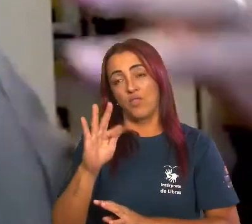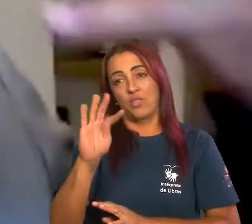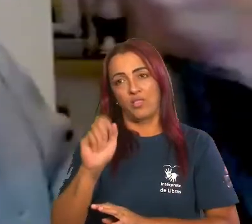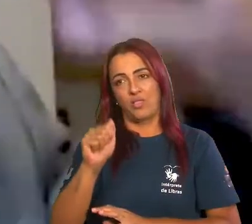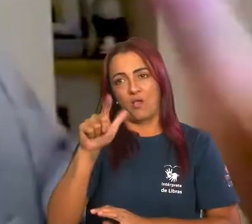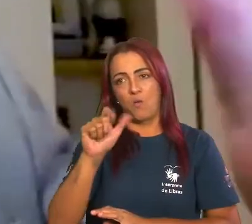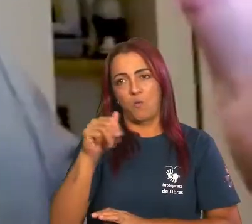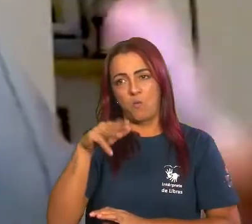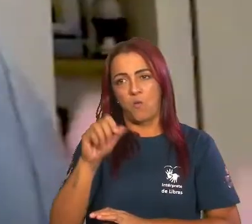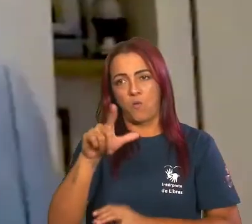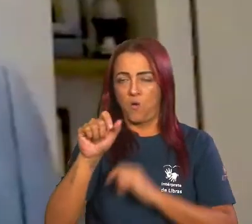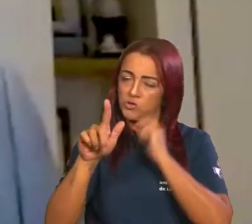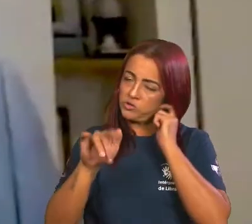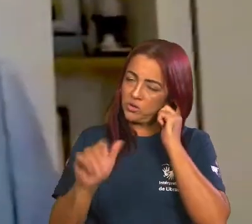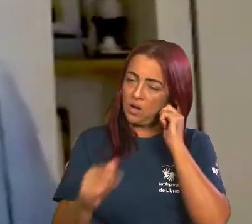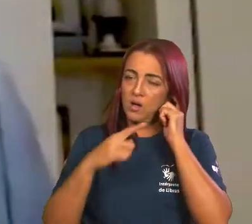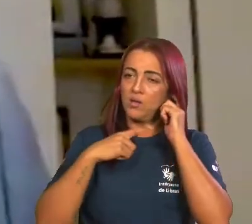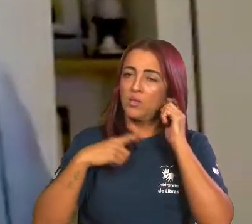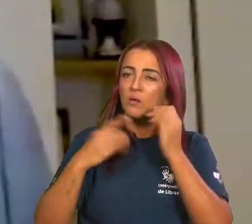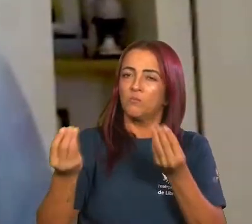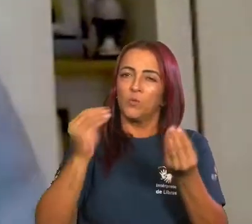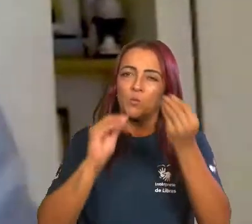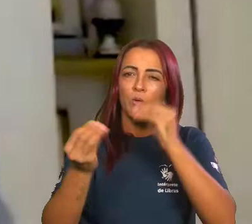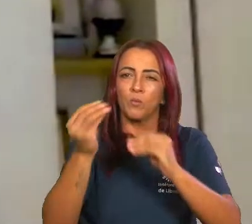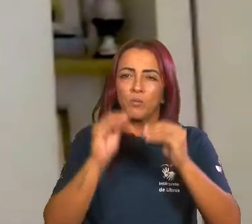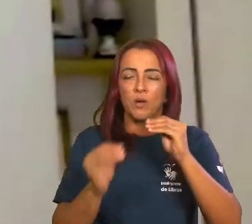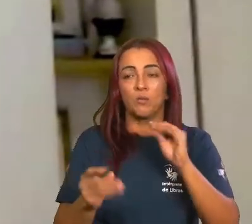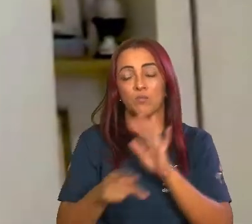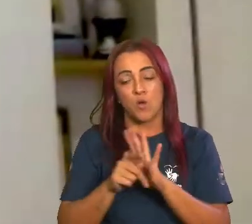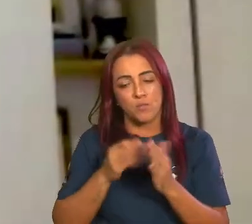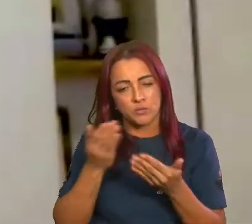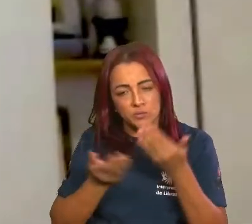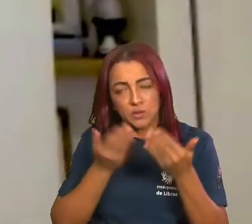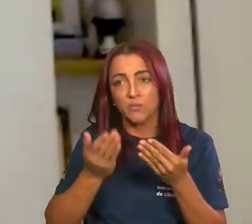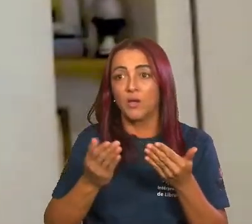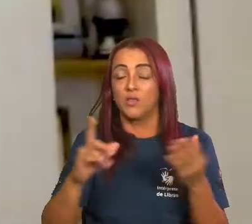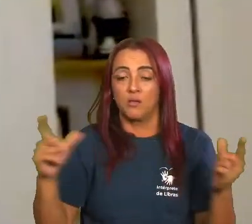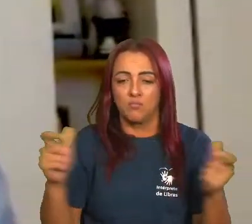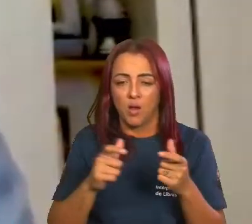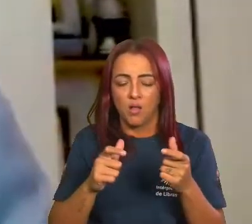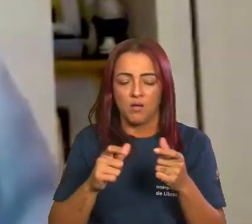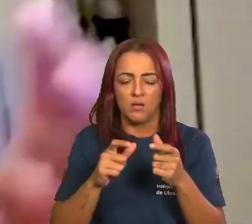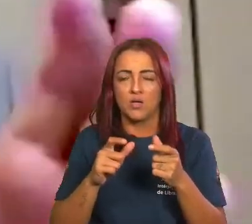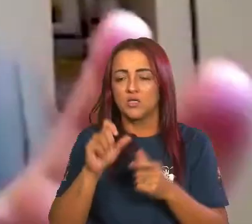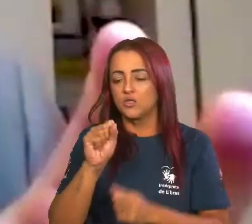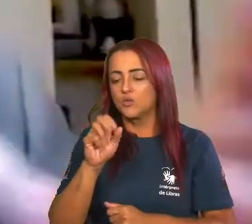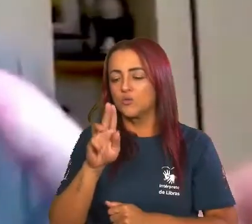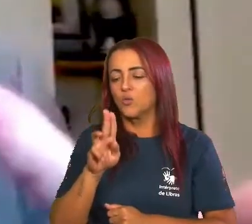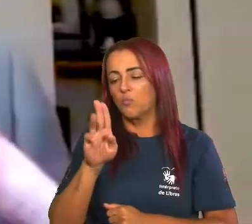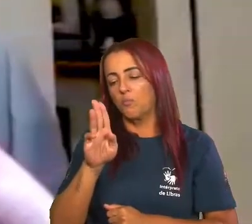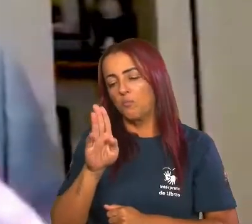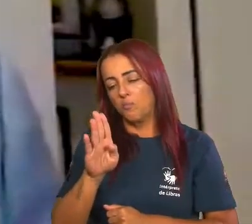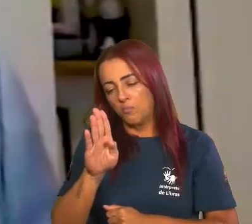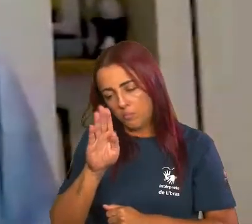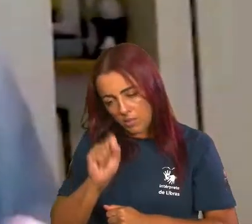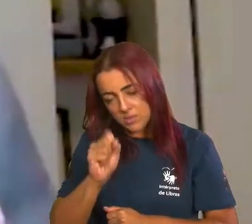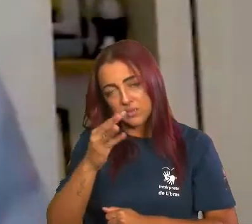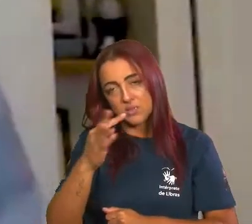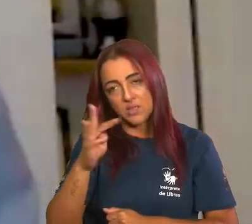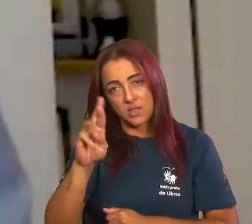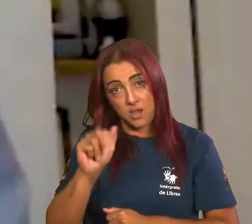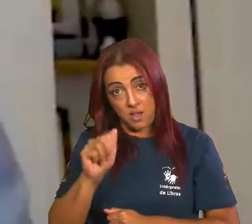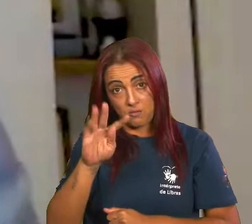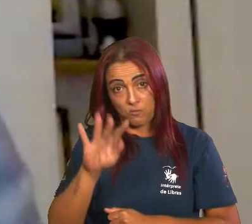que a gente implantou, a terapia gênica, e depois a terapia de redução de substrato. Eu acho que essas 4 terapias,